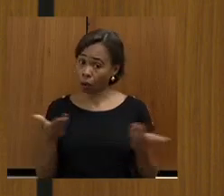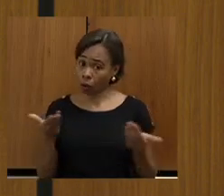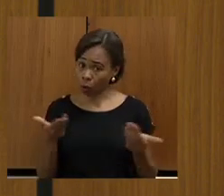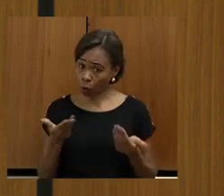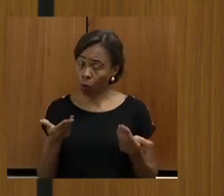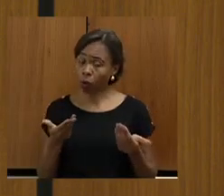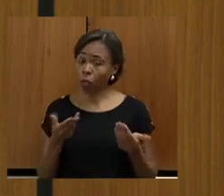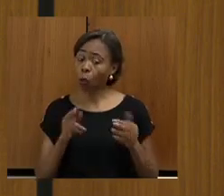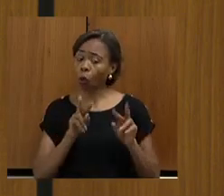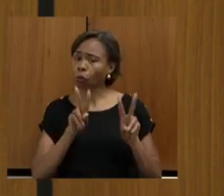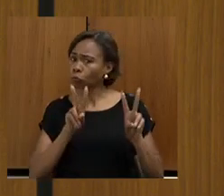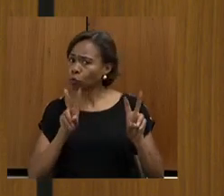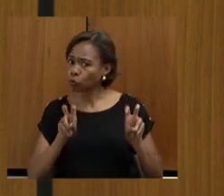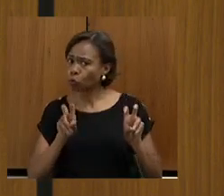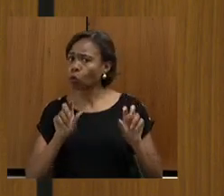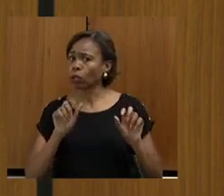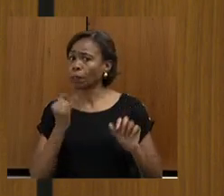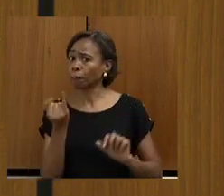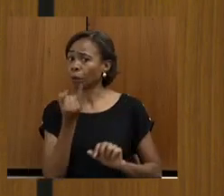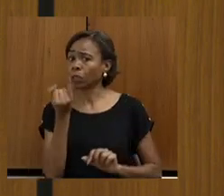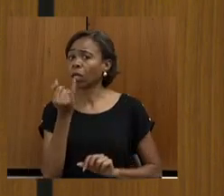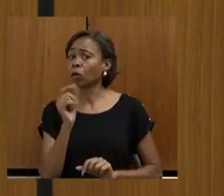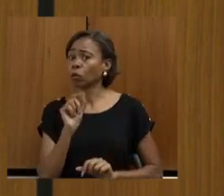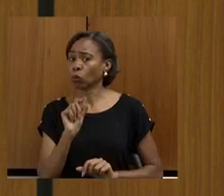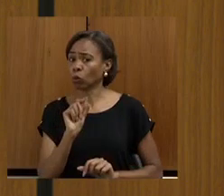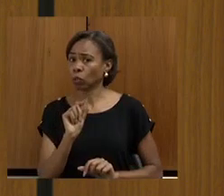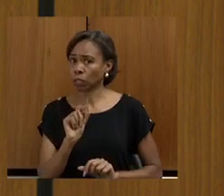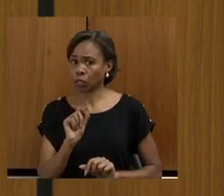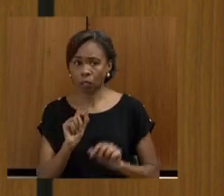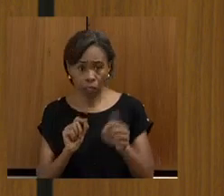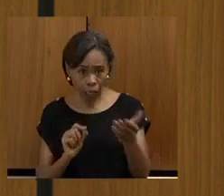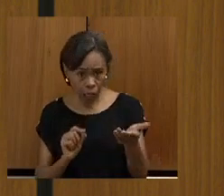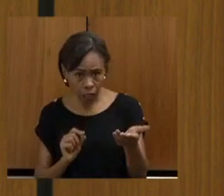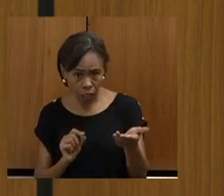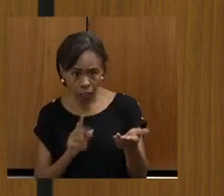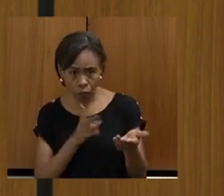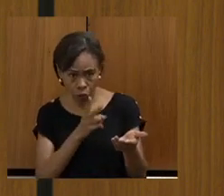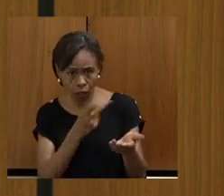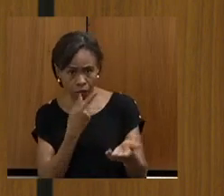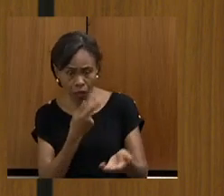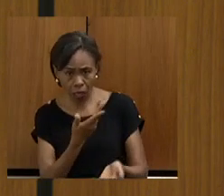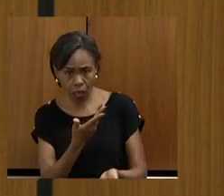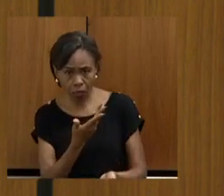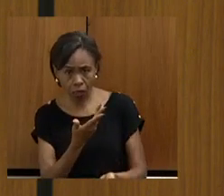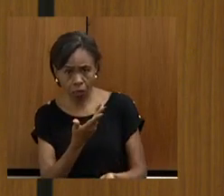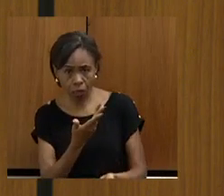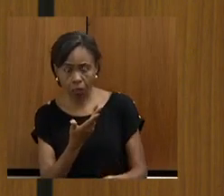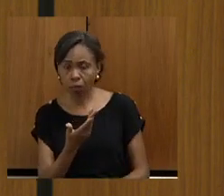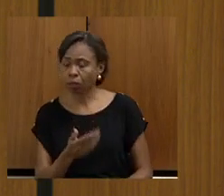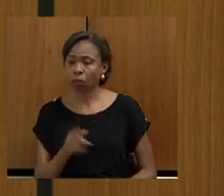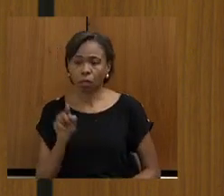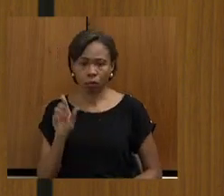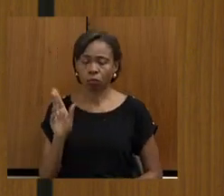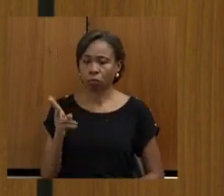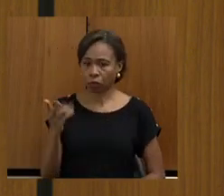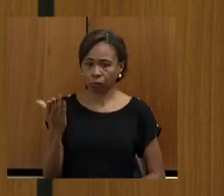é que o direito... A senhora quer continuar falando? Pode ir. A fala é sua. O que,